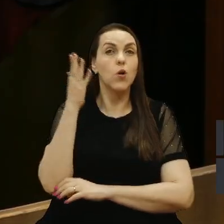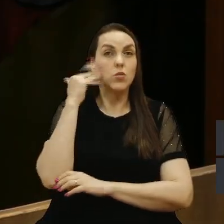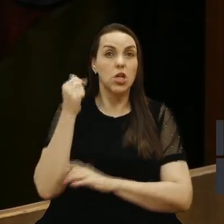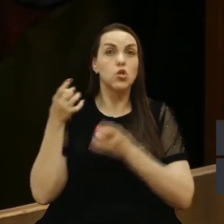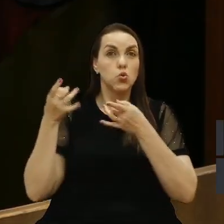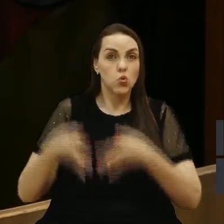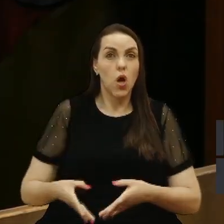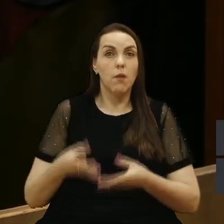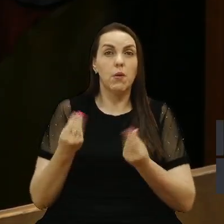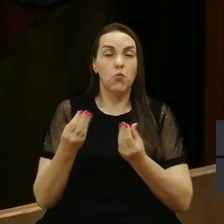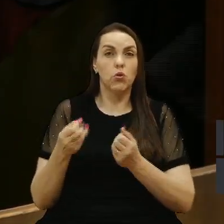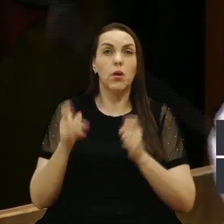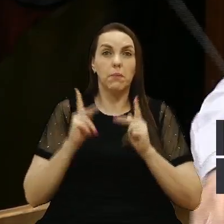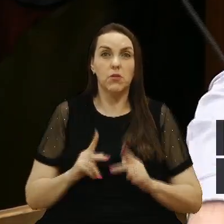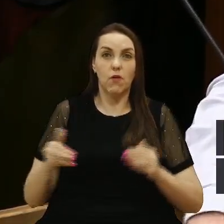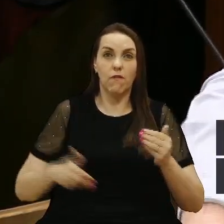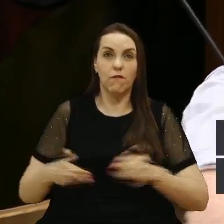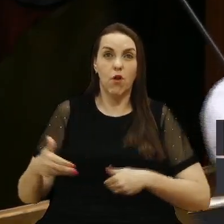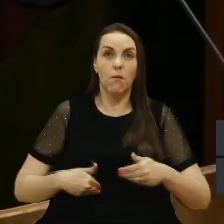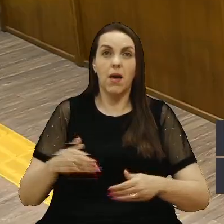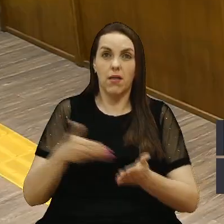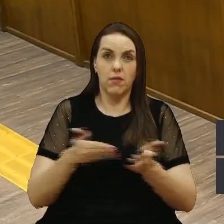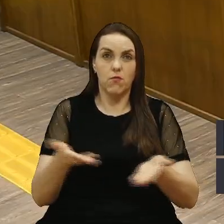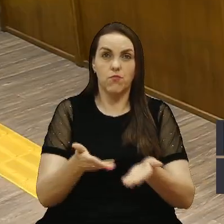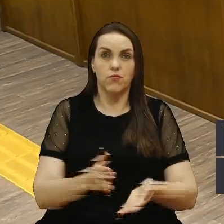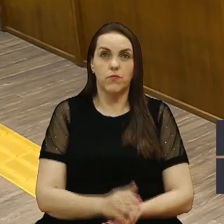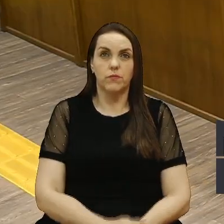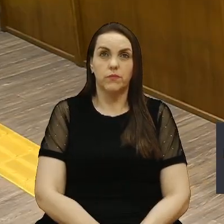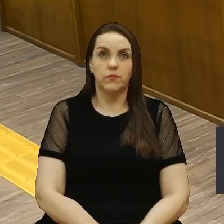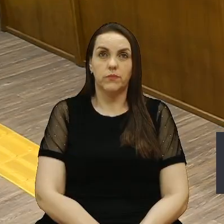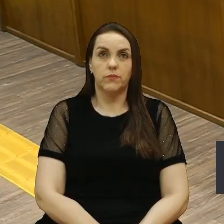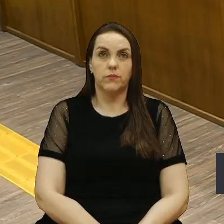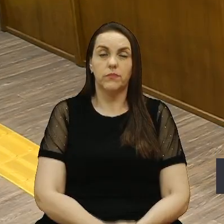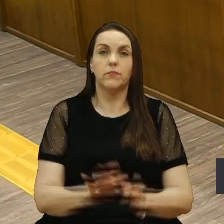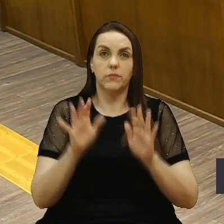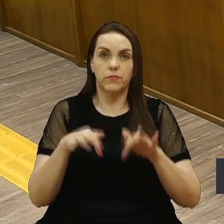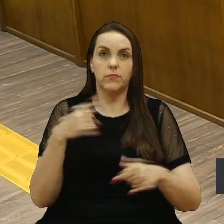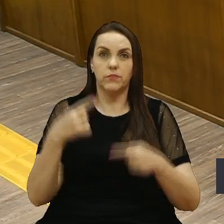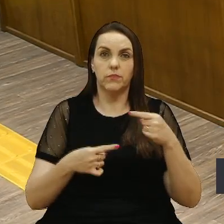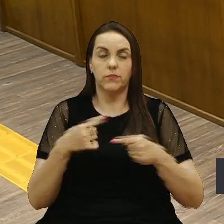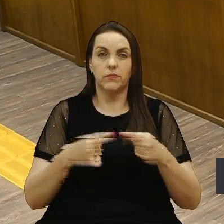está passando fome ainda. Encerrada a discussão. Em votação.